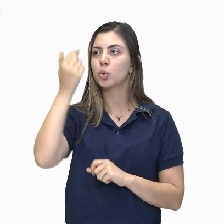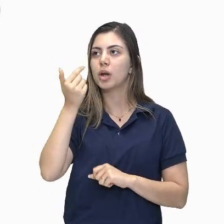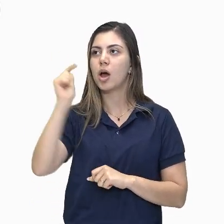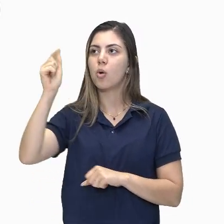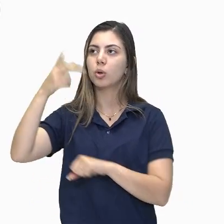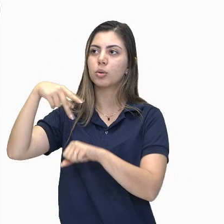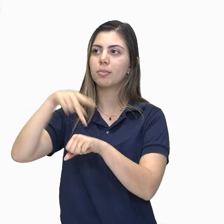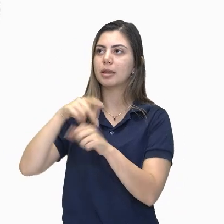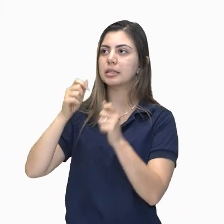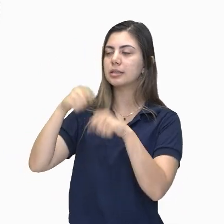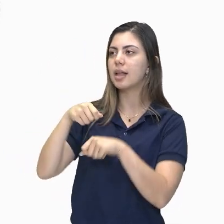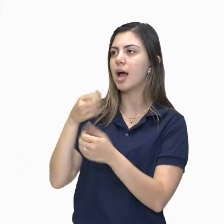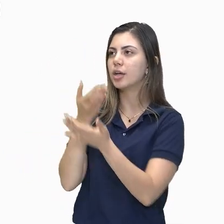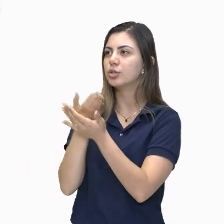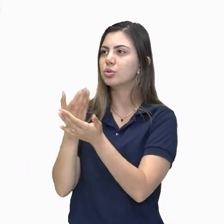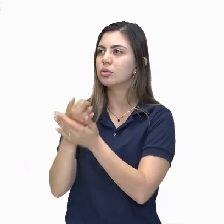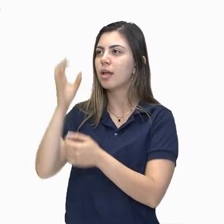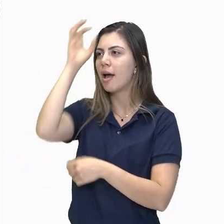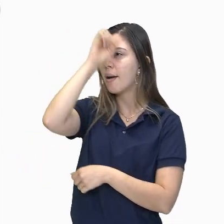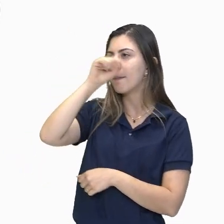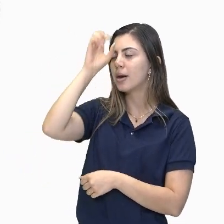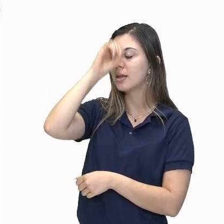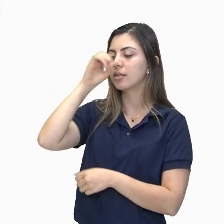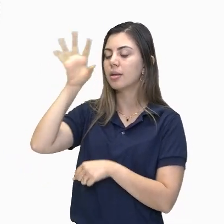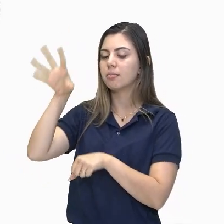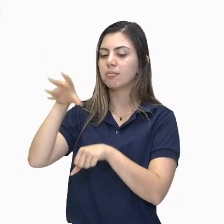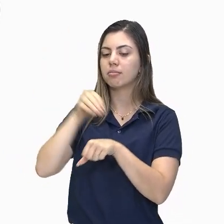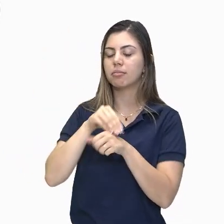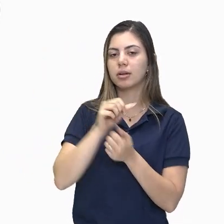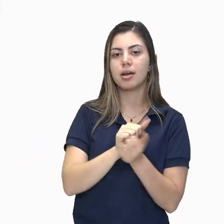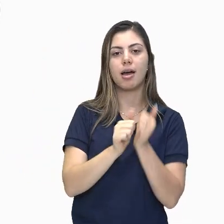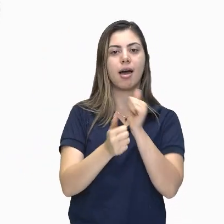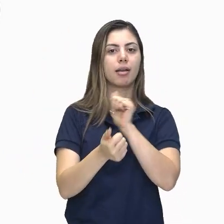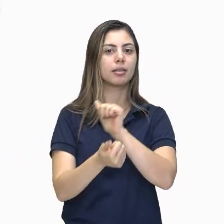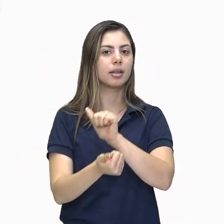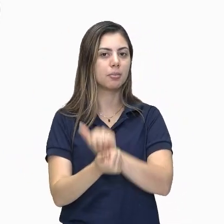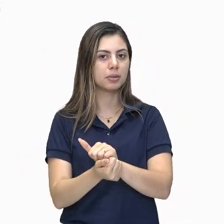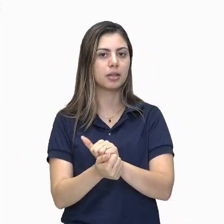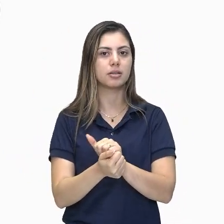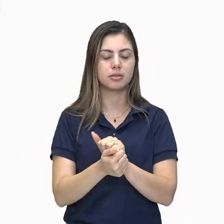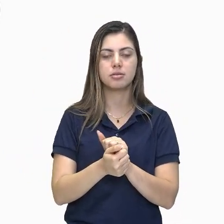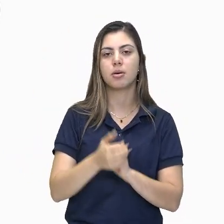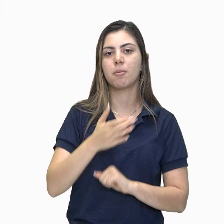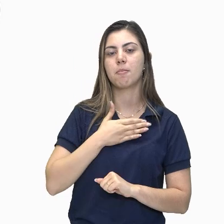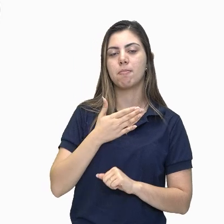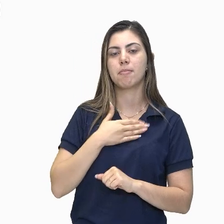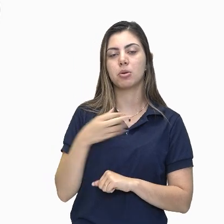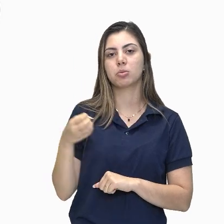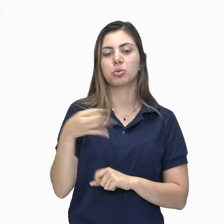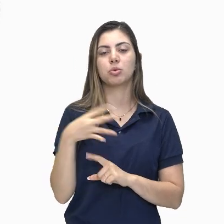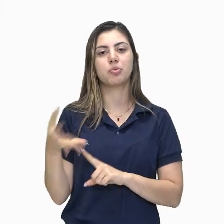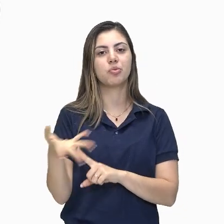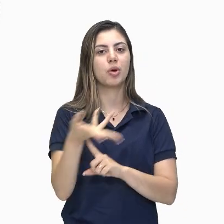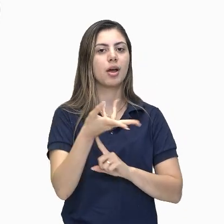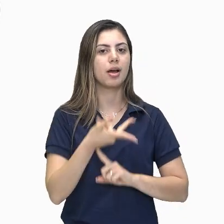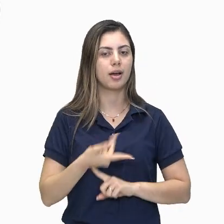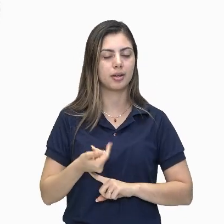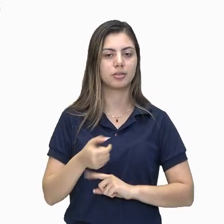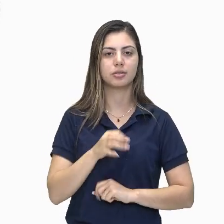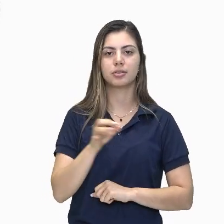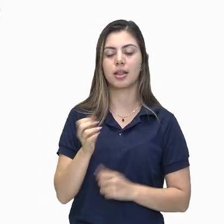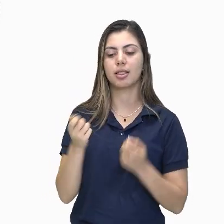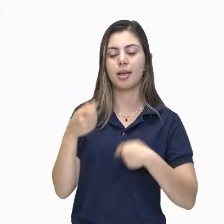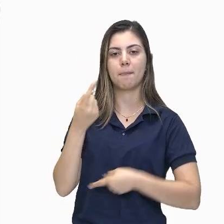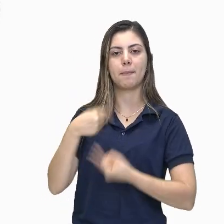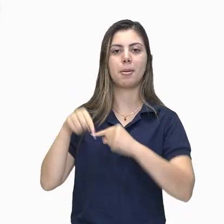para transformar a mim e transformar a minha produção também em algo totalmente novo e